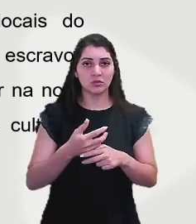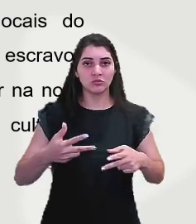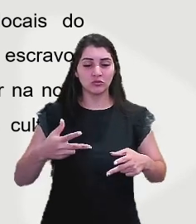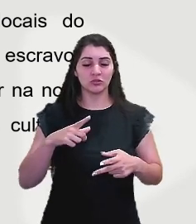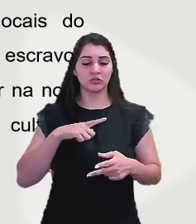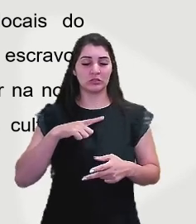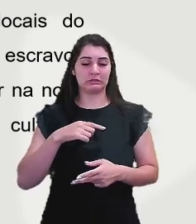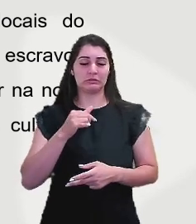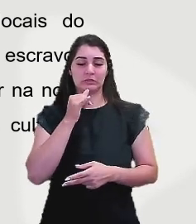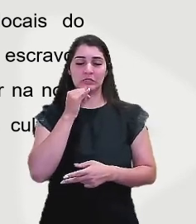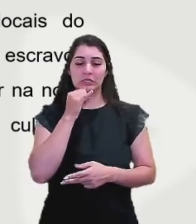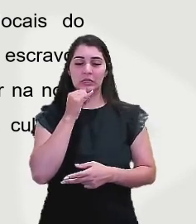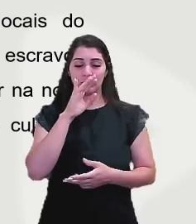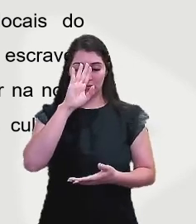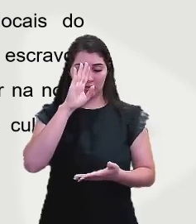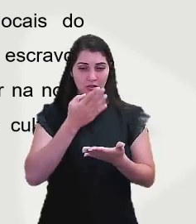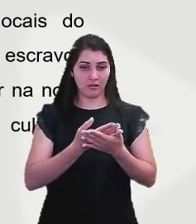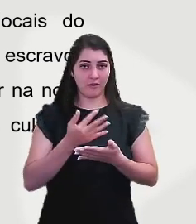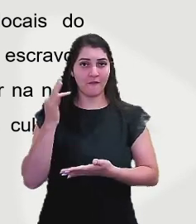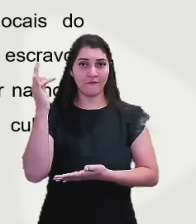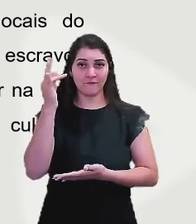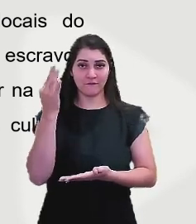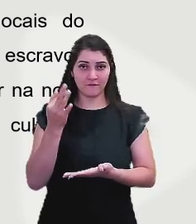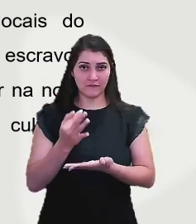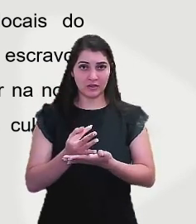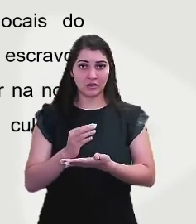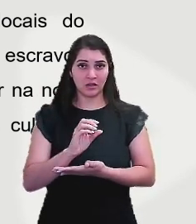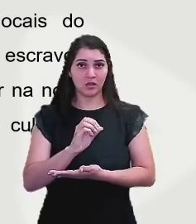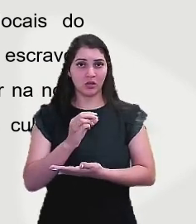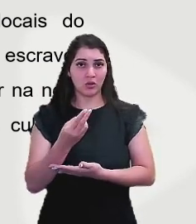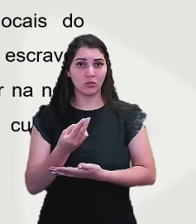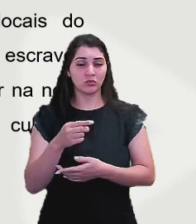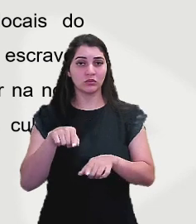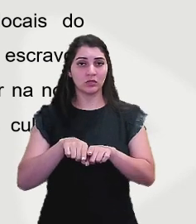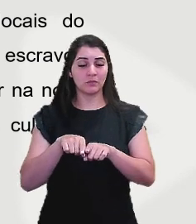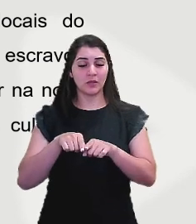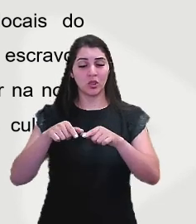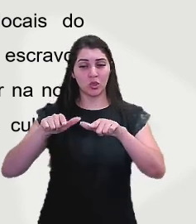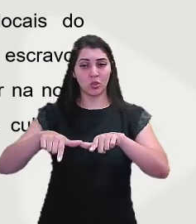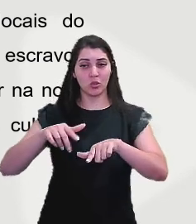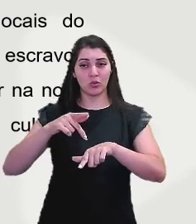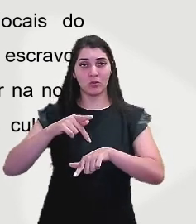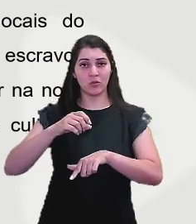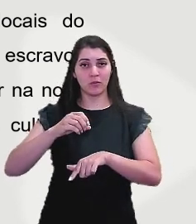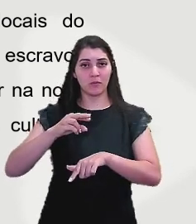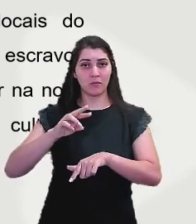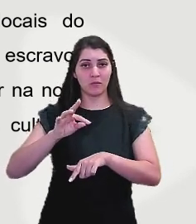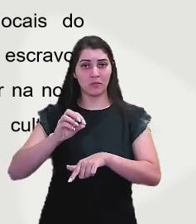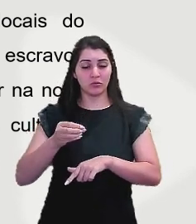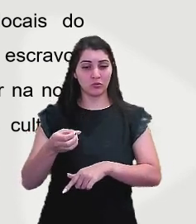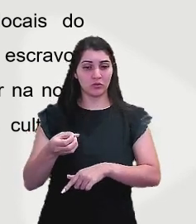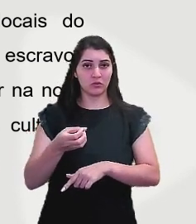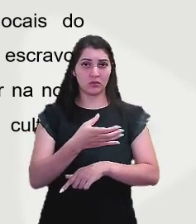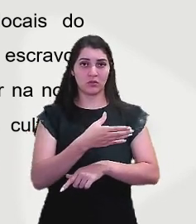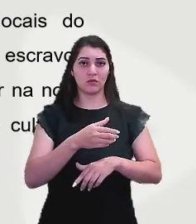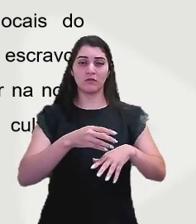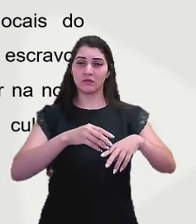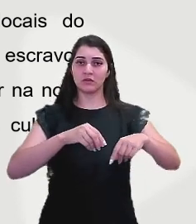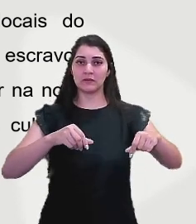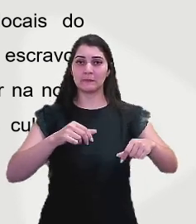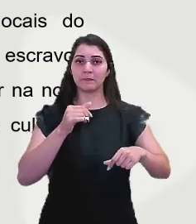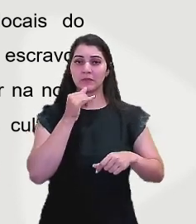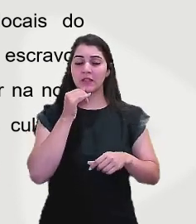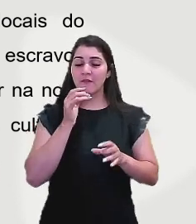consigo. Ou no porto, né? Logo à chegada da nova terra. Eles, quando chegavam no porto, eles